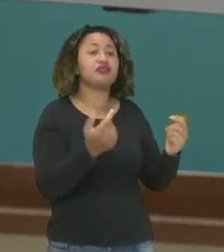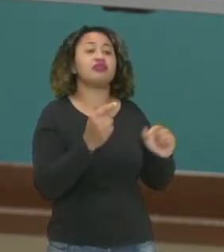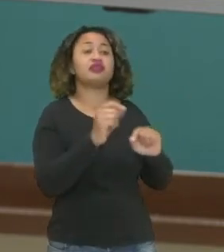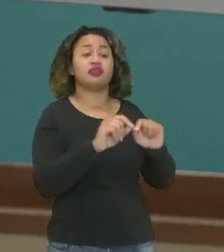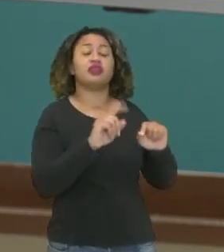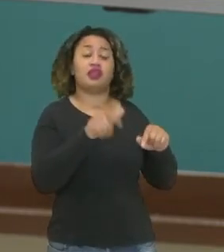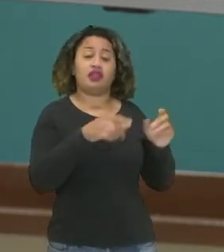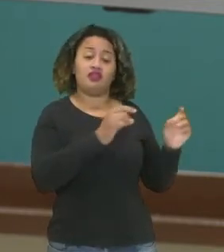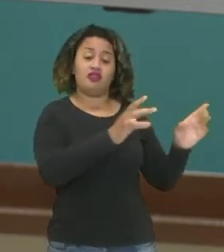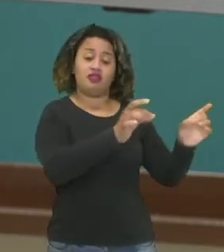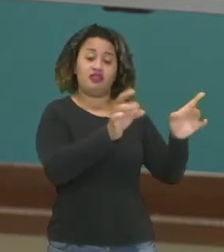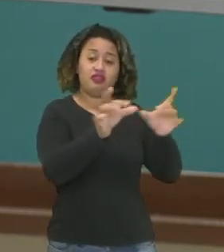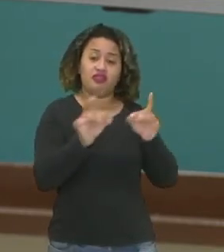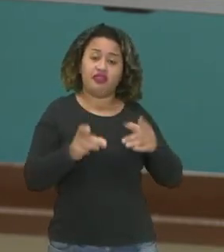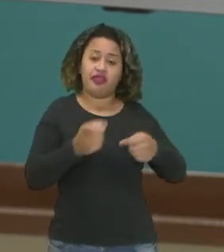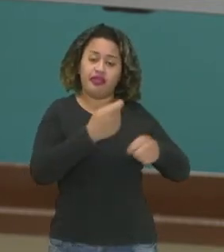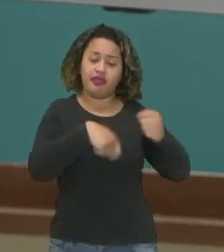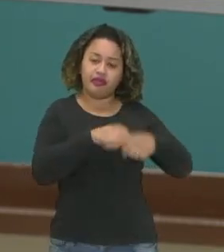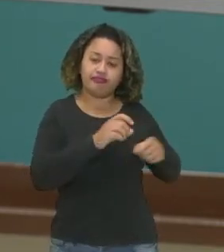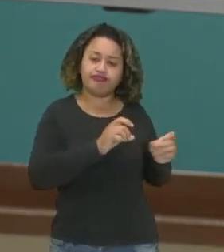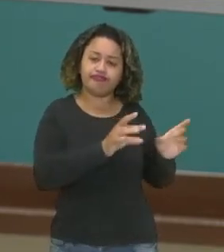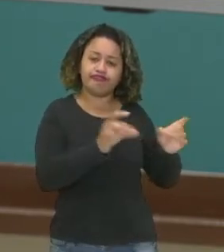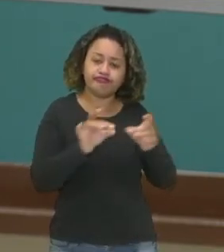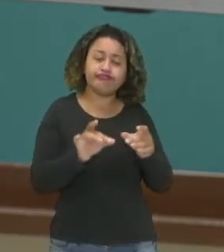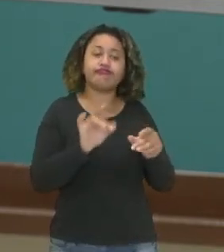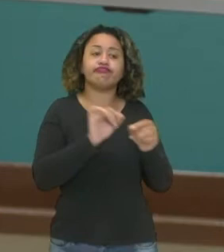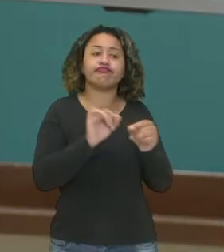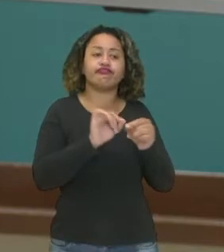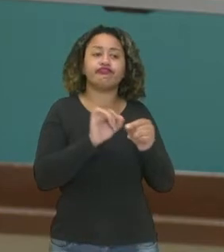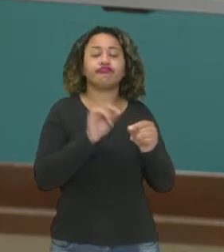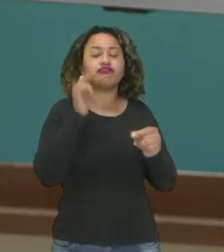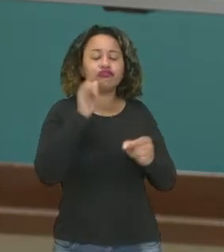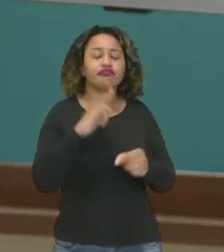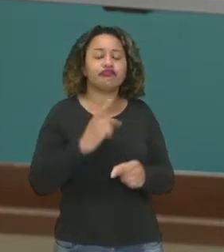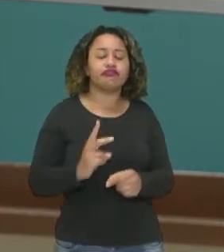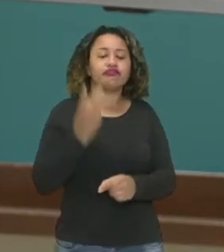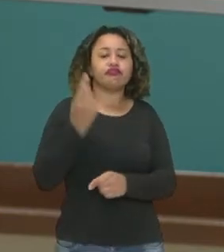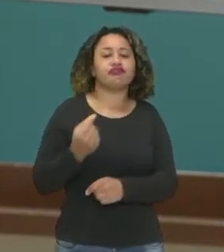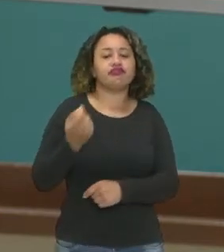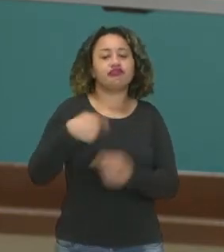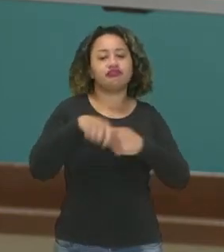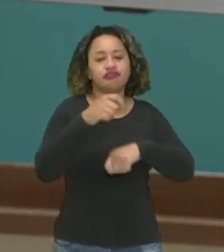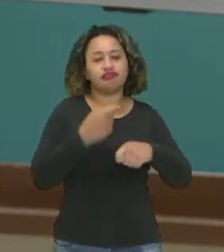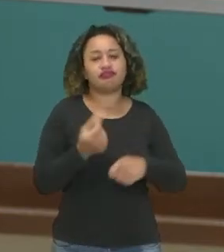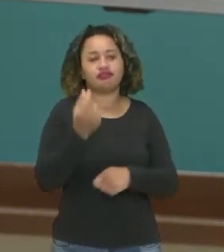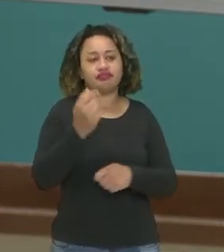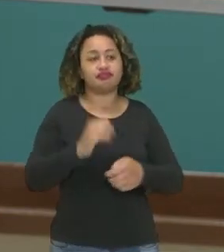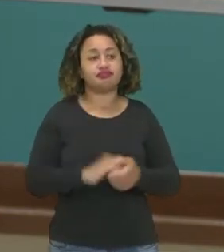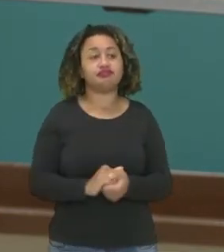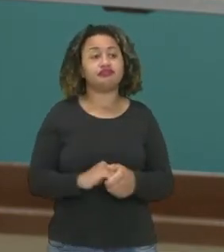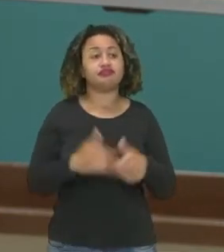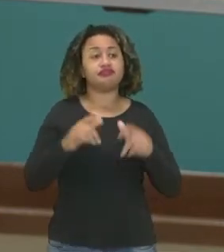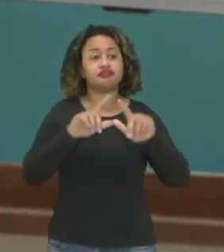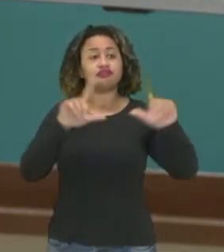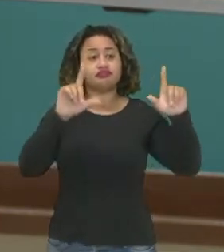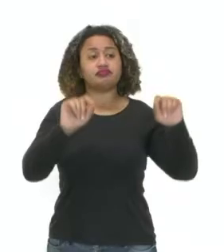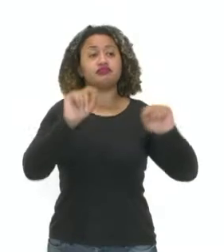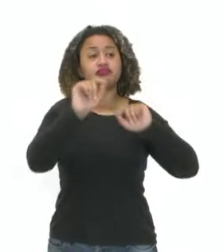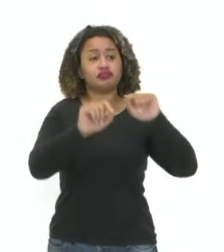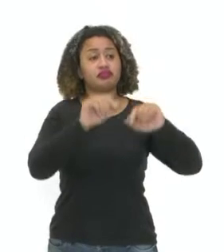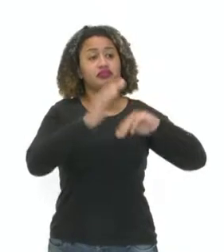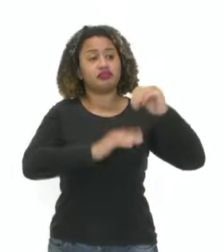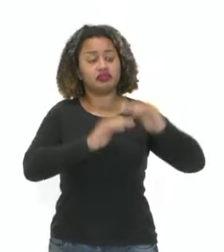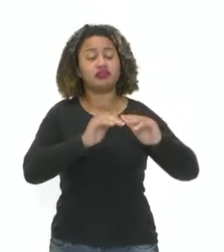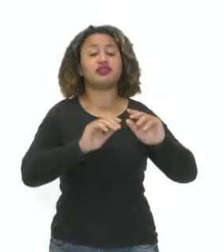aí vendem, comercializam, e aquilo acaba gerando um valor econômico. Olha, então acompanhe esse amarelinho aqui, ó, é uma atividade